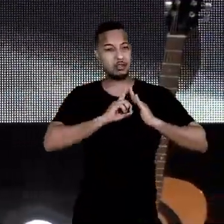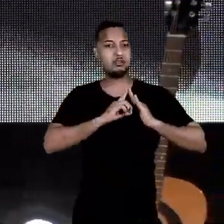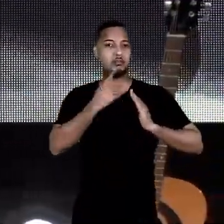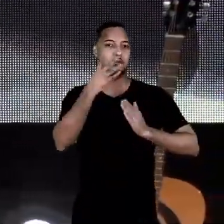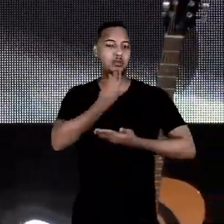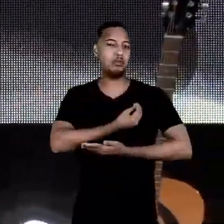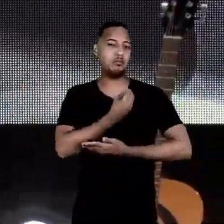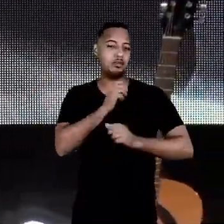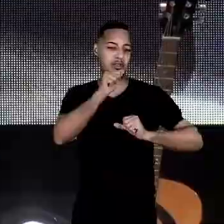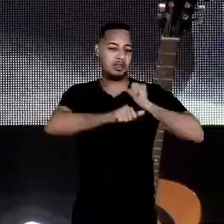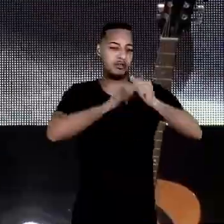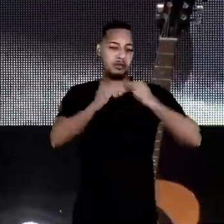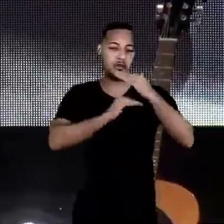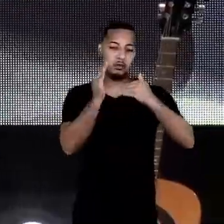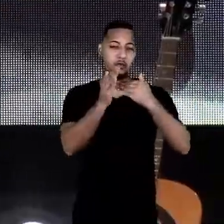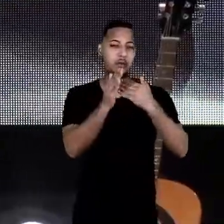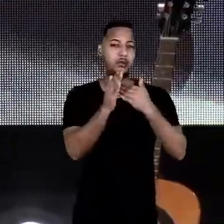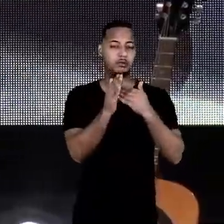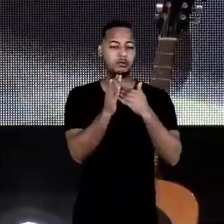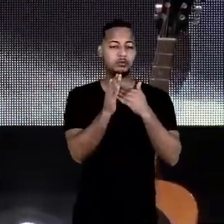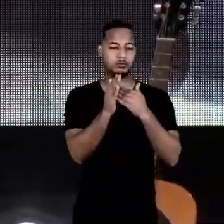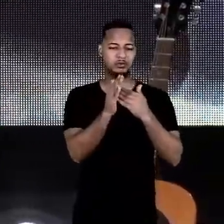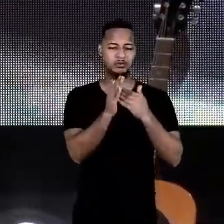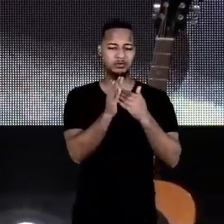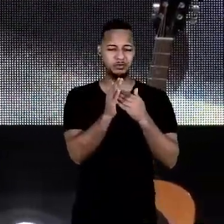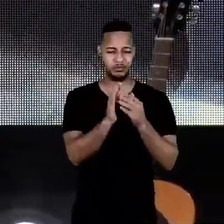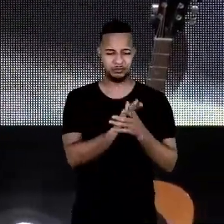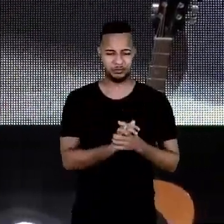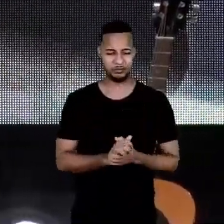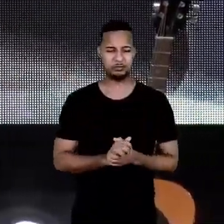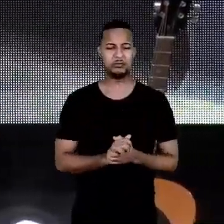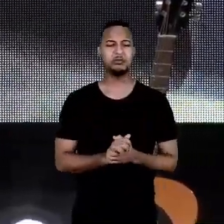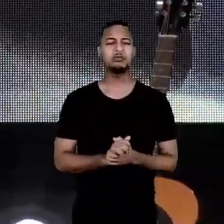um atalho, te distanciava do propósito,